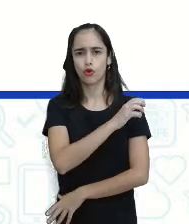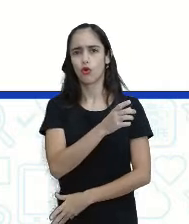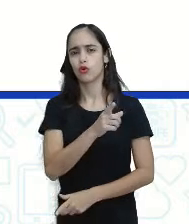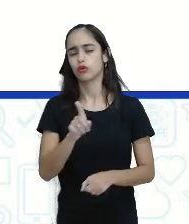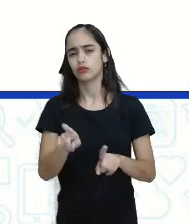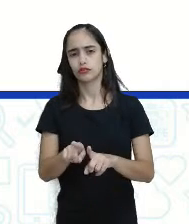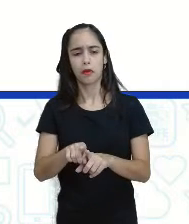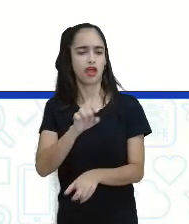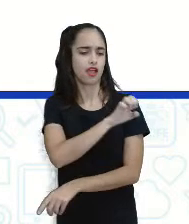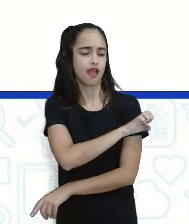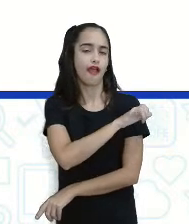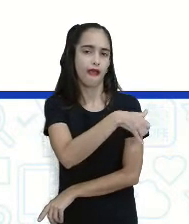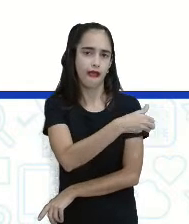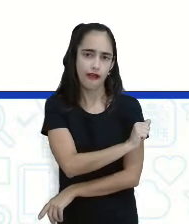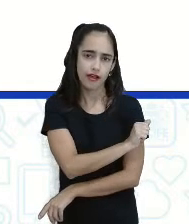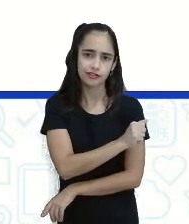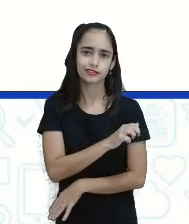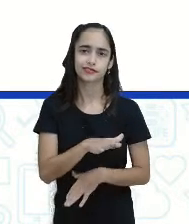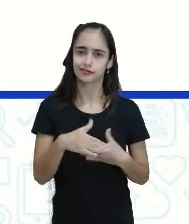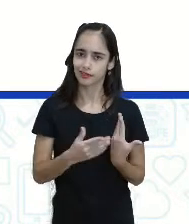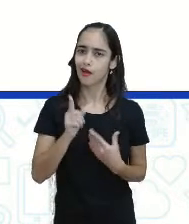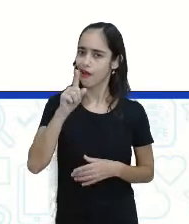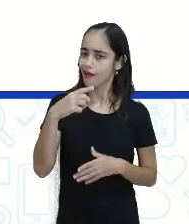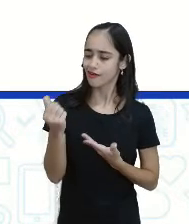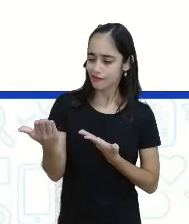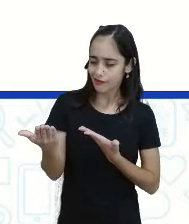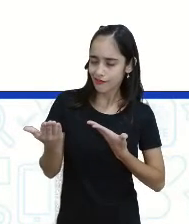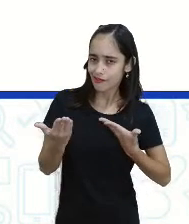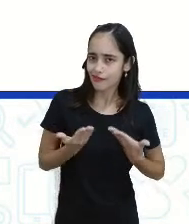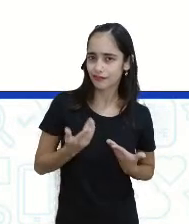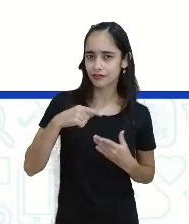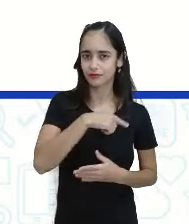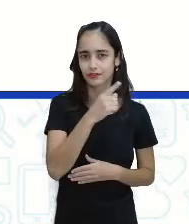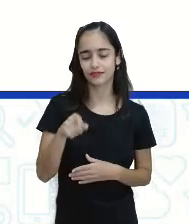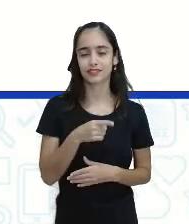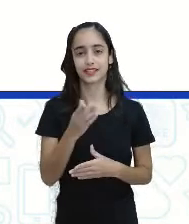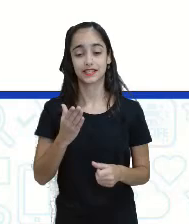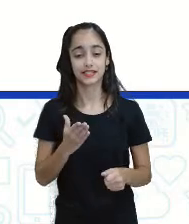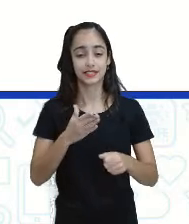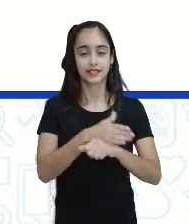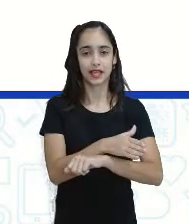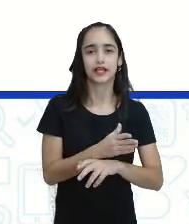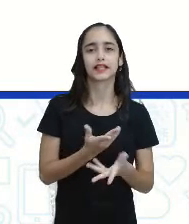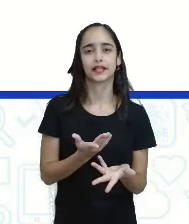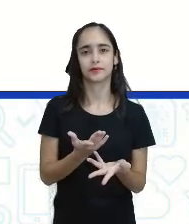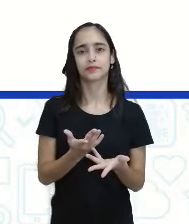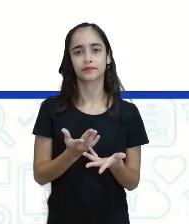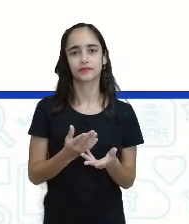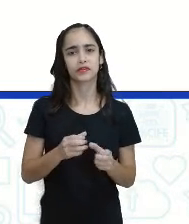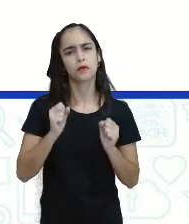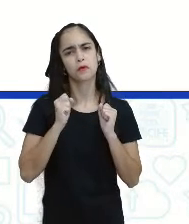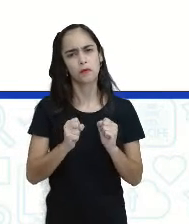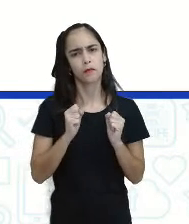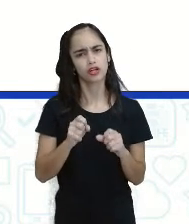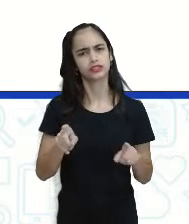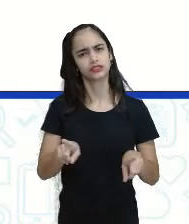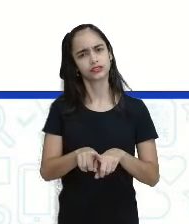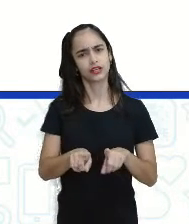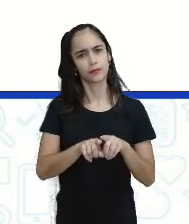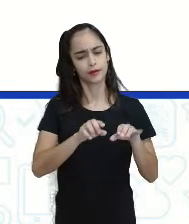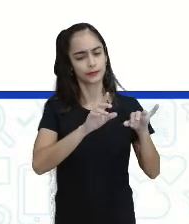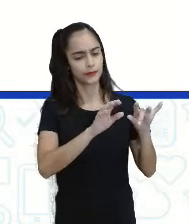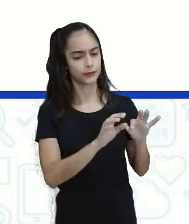né? Fica aí o convite para você ir lá acessar e se inscrever, né? Comentar, porque como não tem como